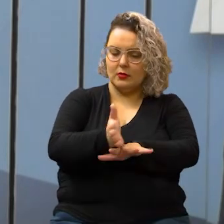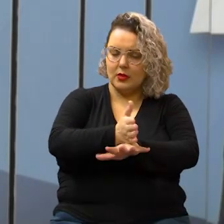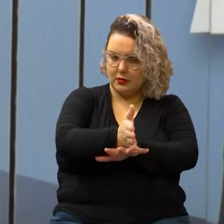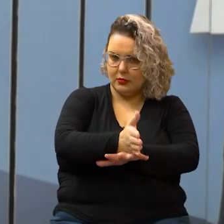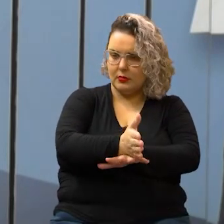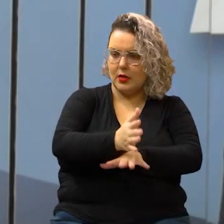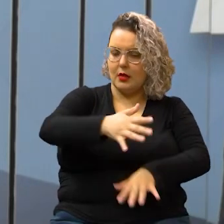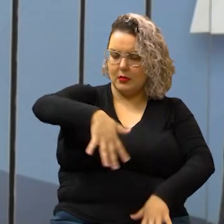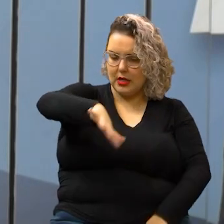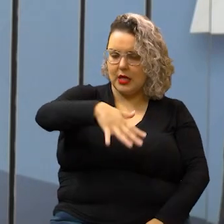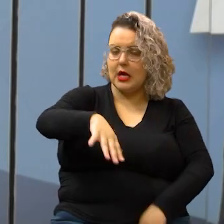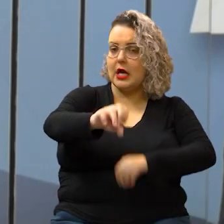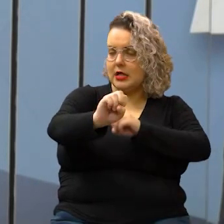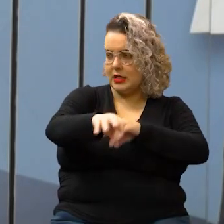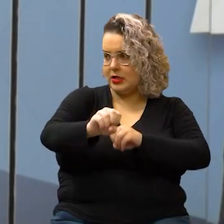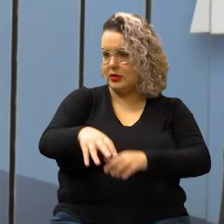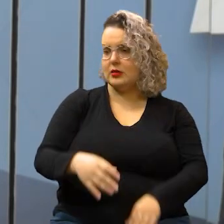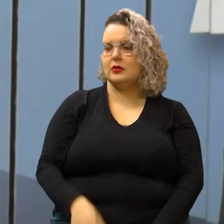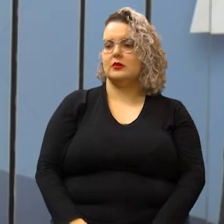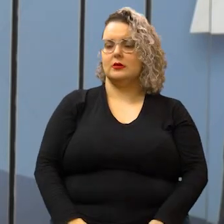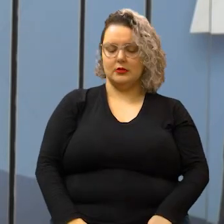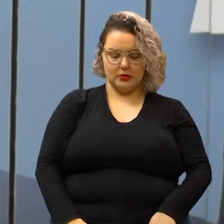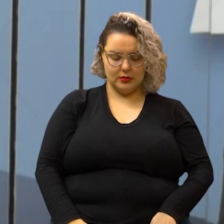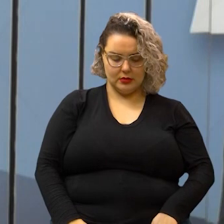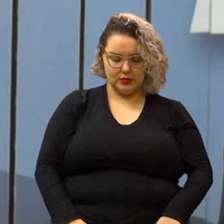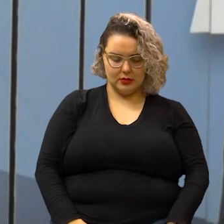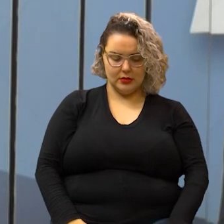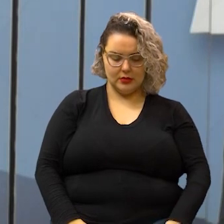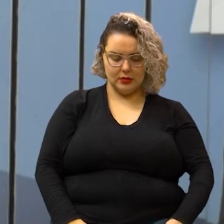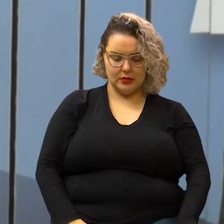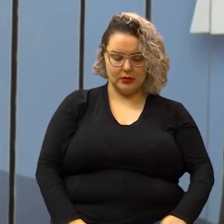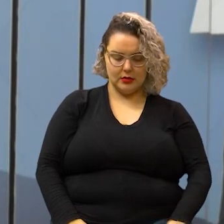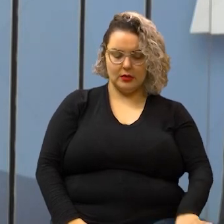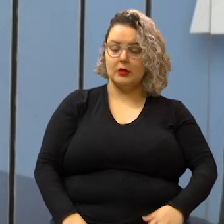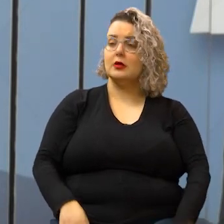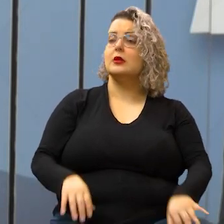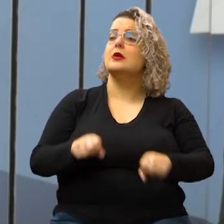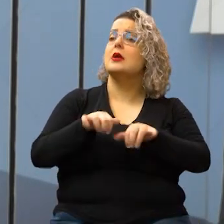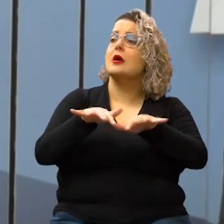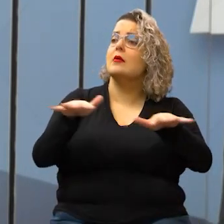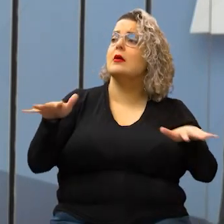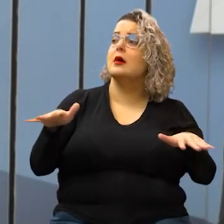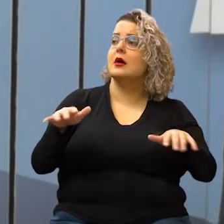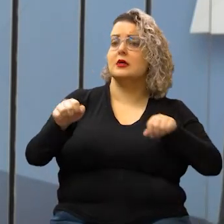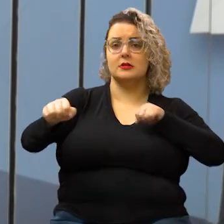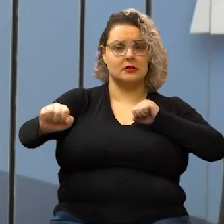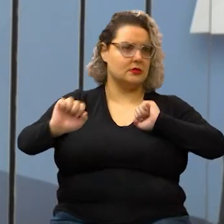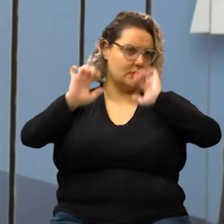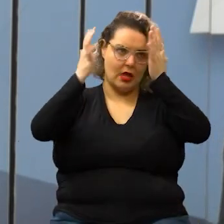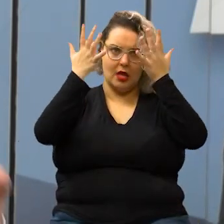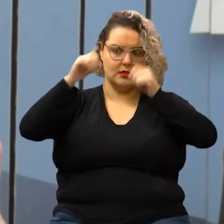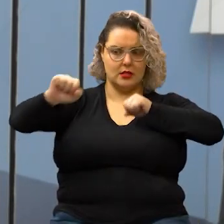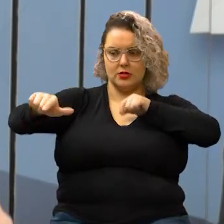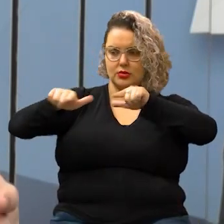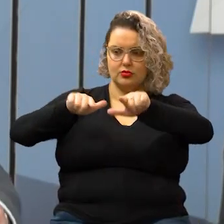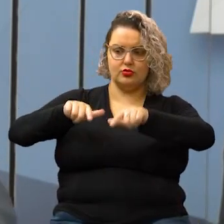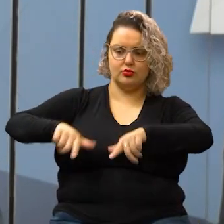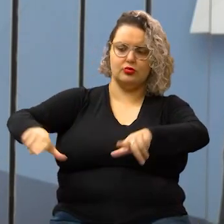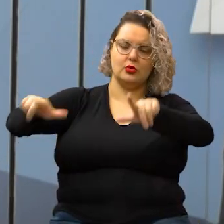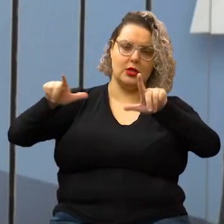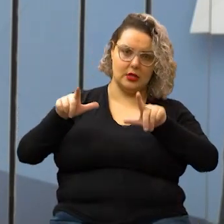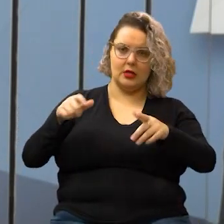parte educacional e abranger essas festas de formatura e outras, né, onde há cobrança